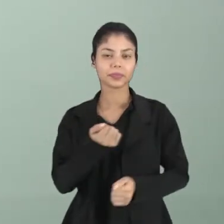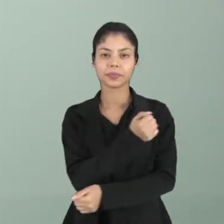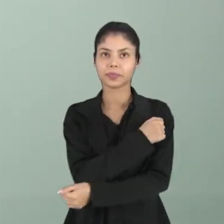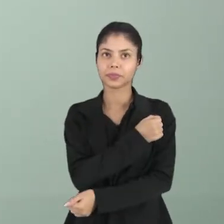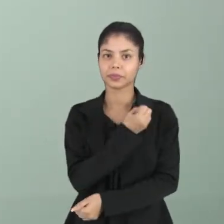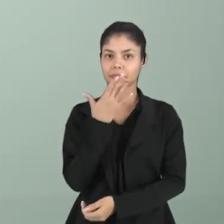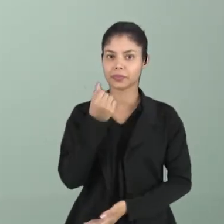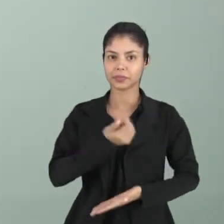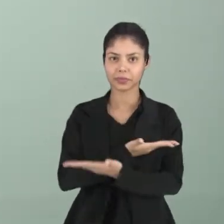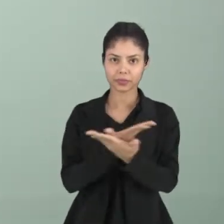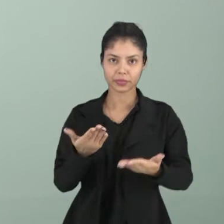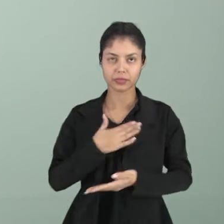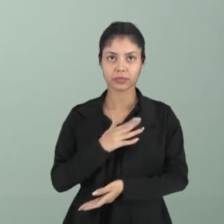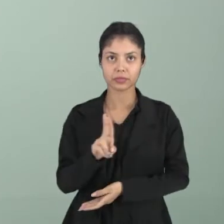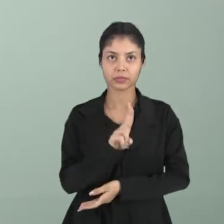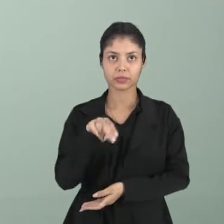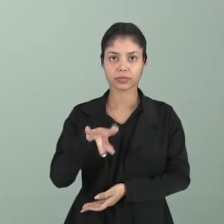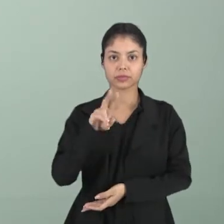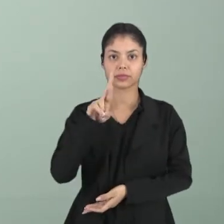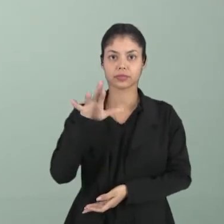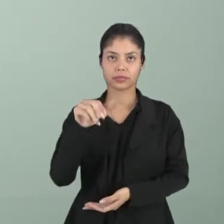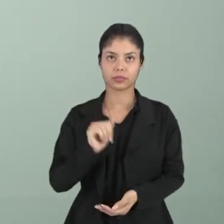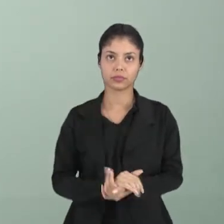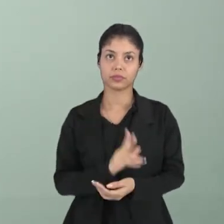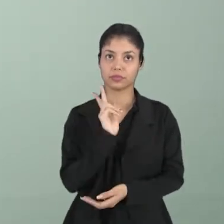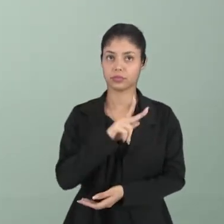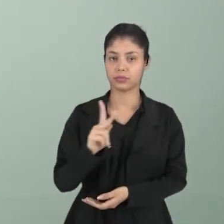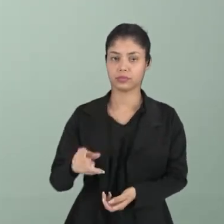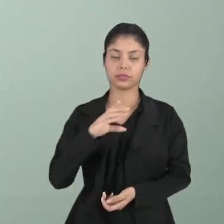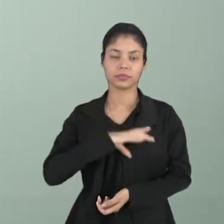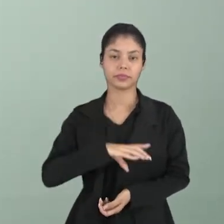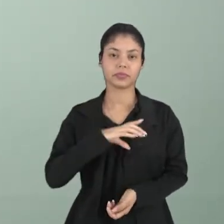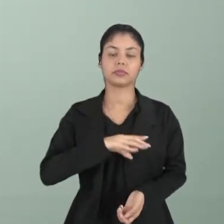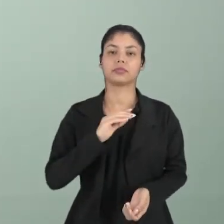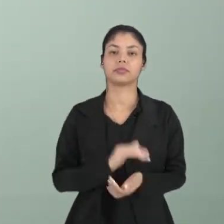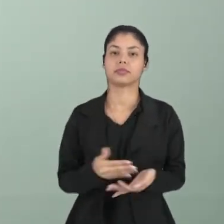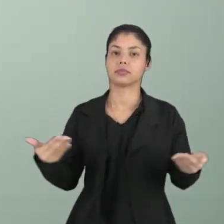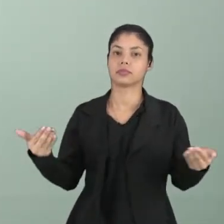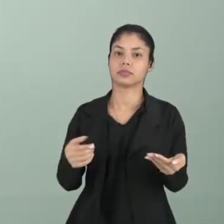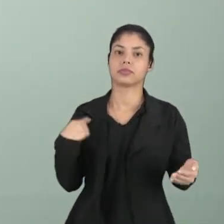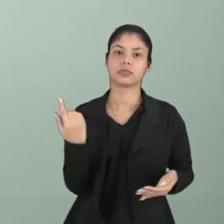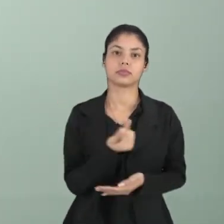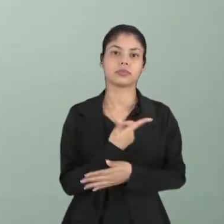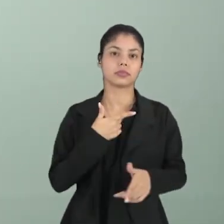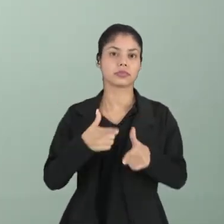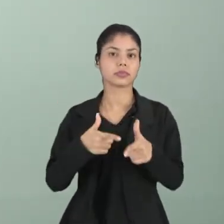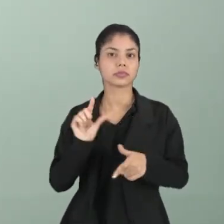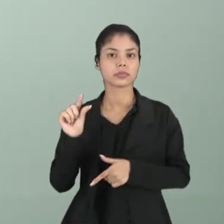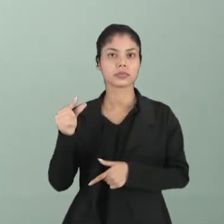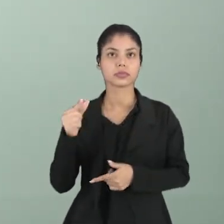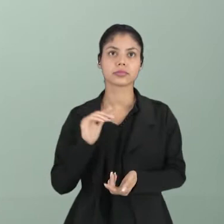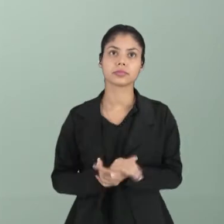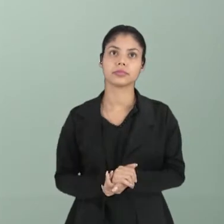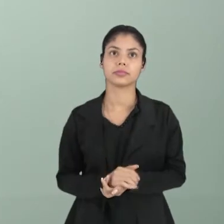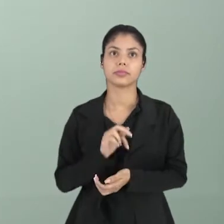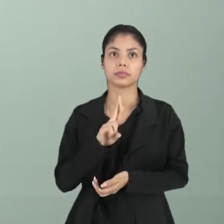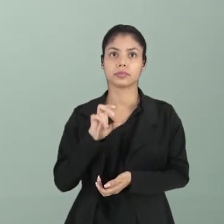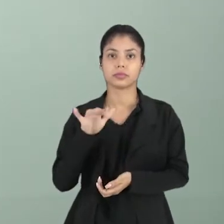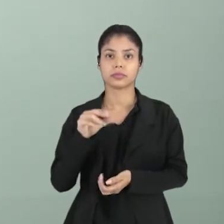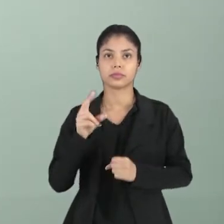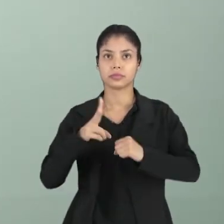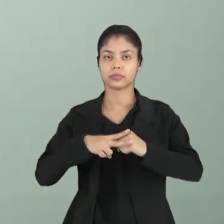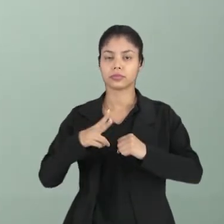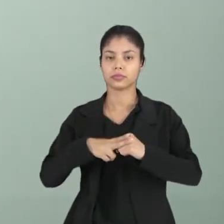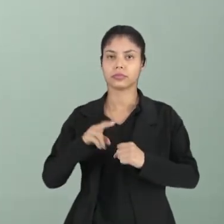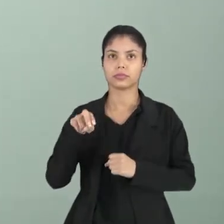queridos alunos, tudo bem? Eu me chamo Nayara, sou professora de língua portuguesa e hoje nós iremos trabalhar um pouquinho de regência verbal